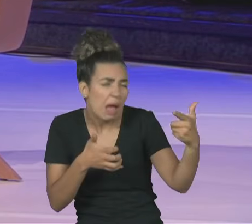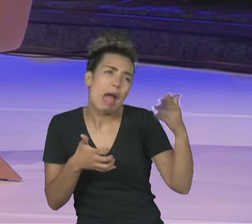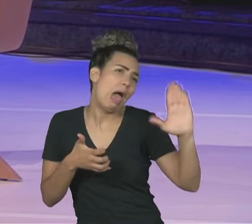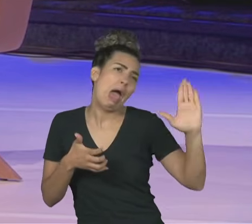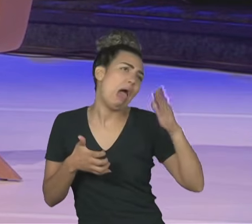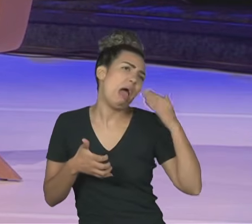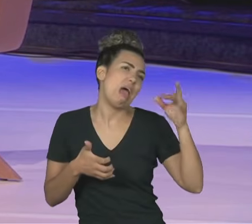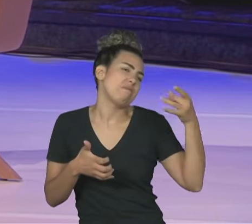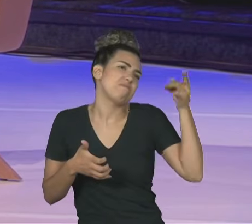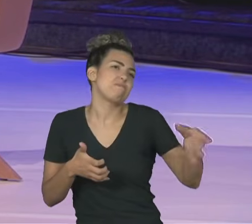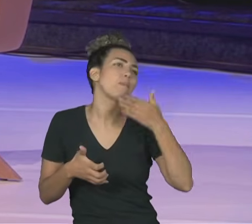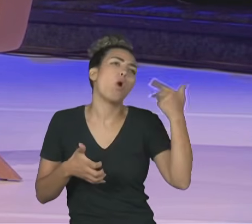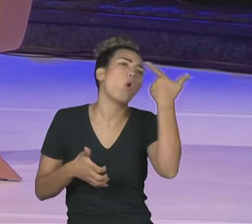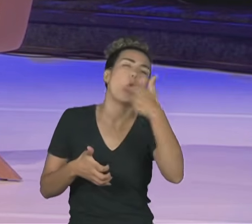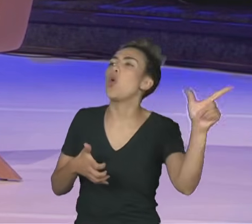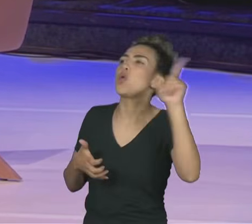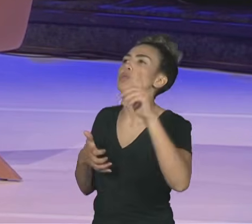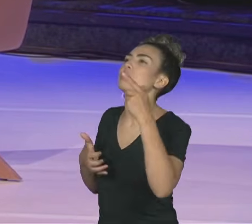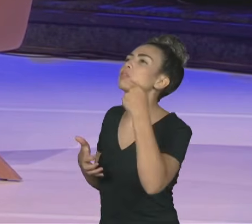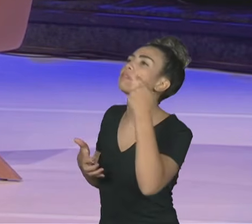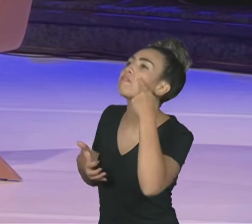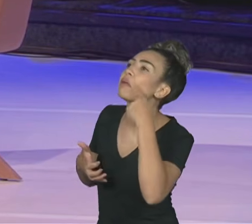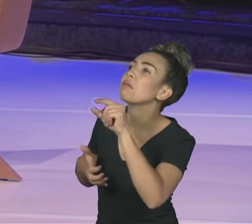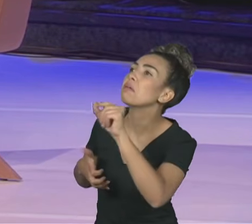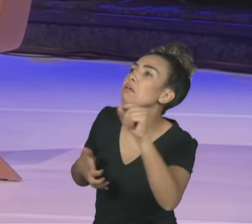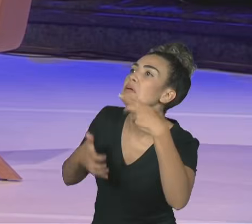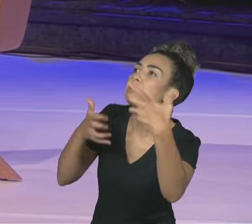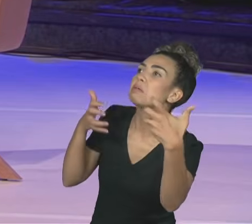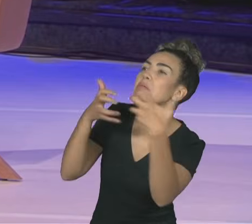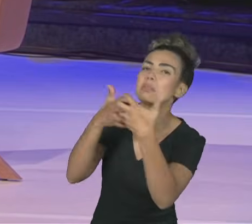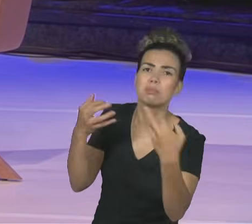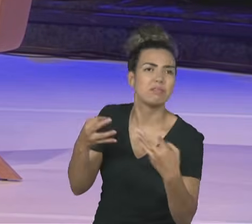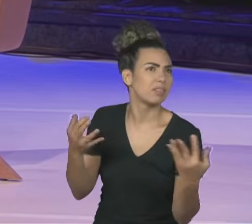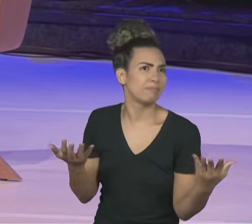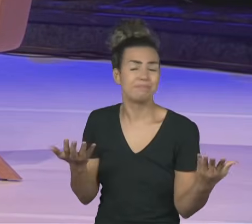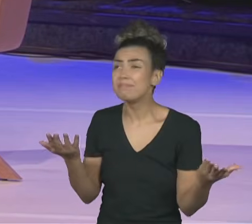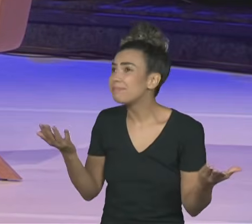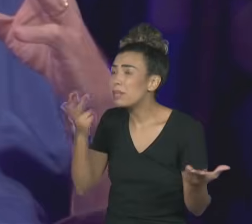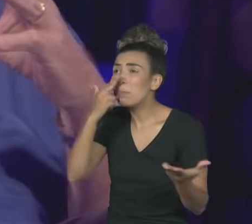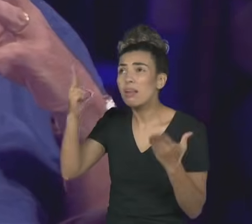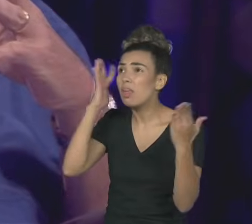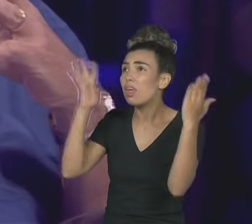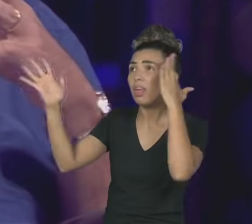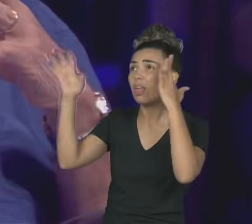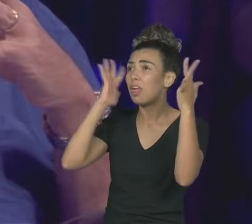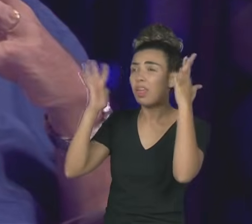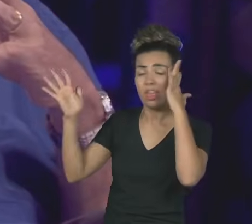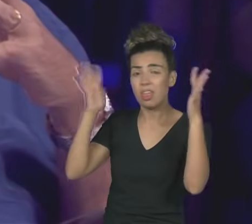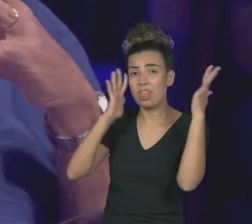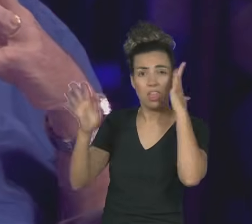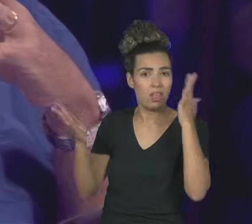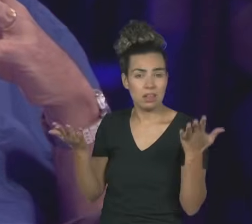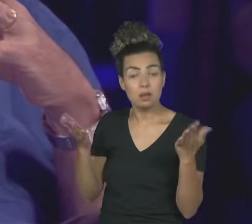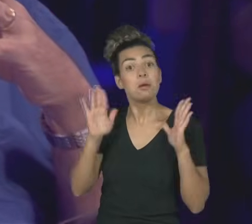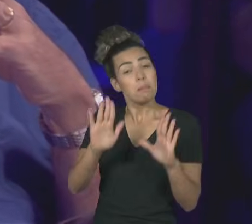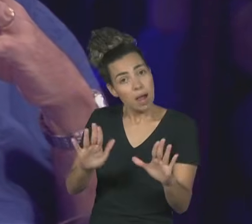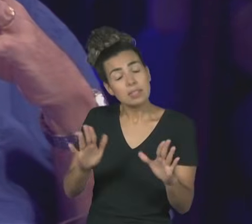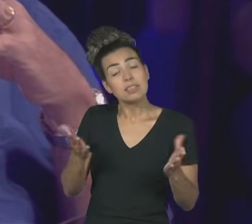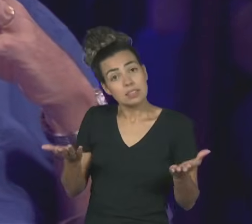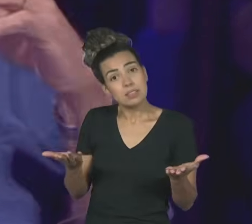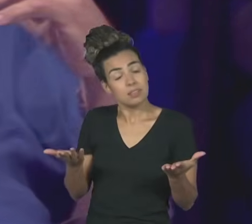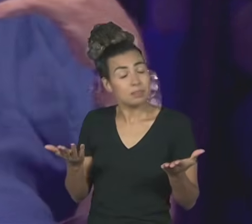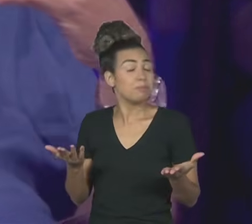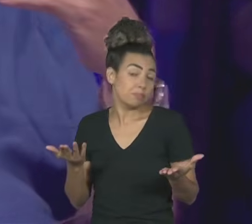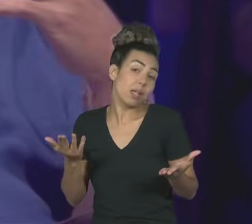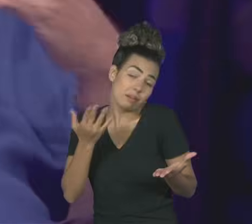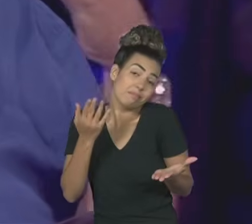razão de ser, né? Parece assim uma ilusão que ela é necessária, né? A gente tem esse momento em